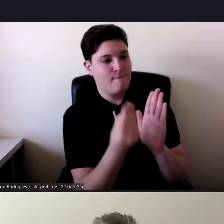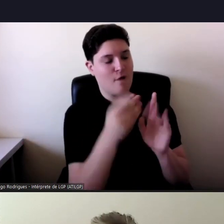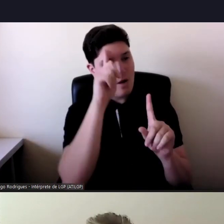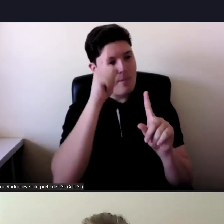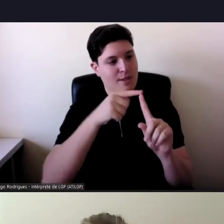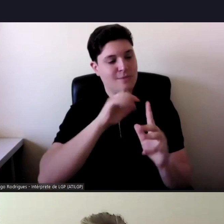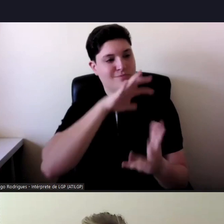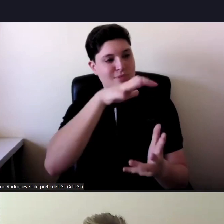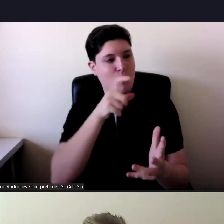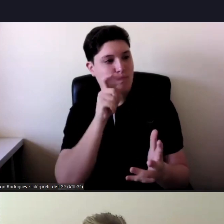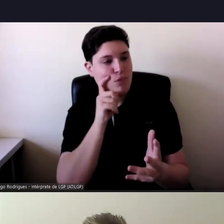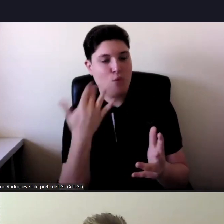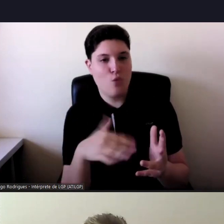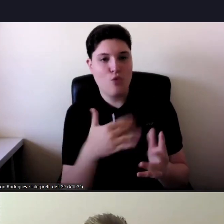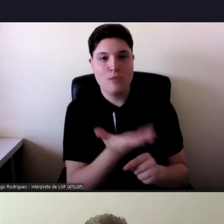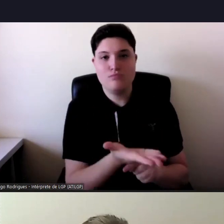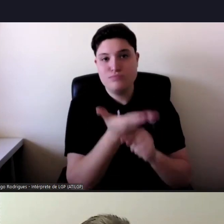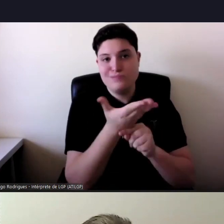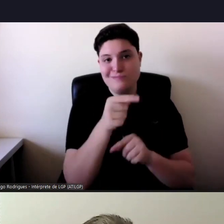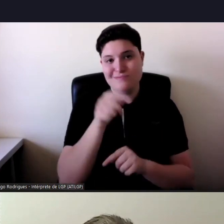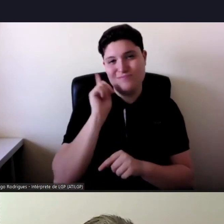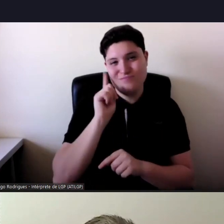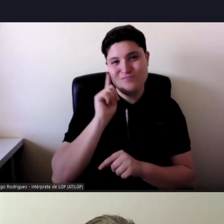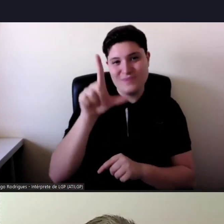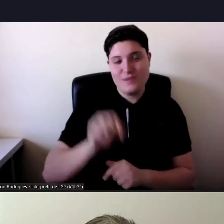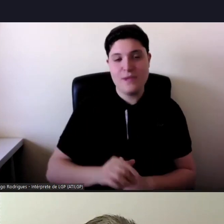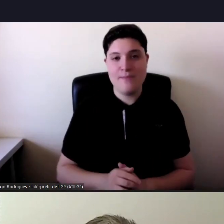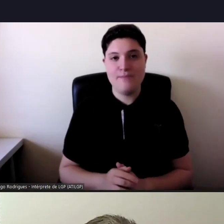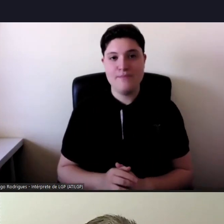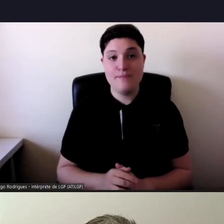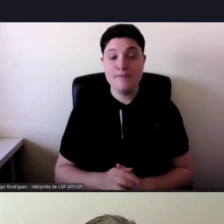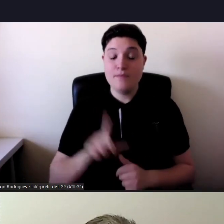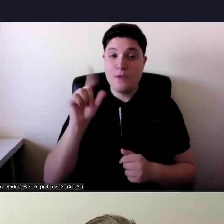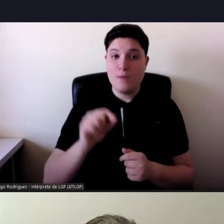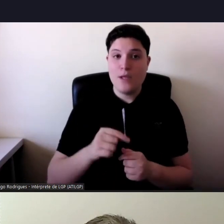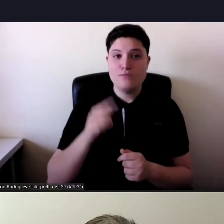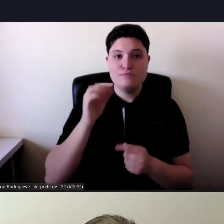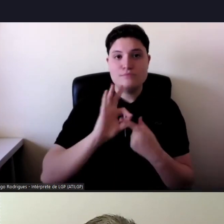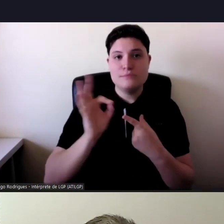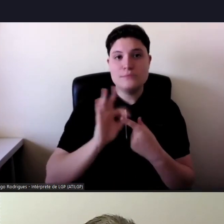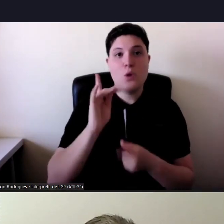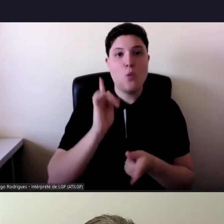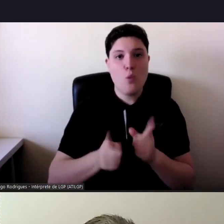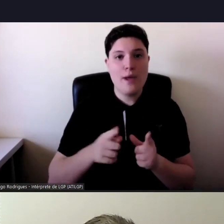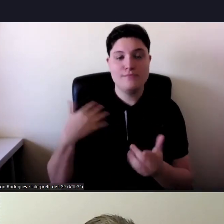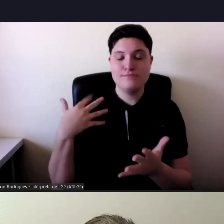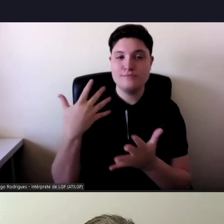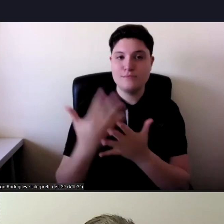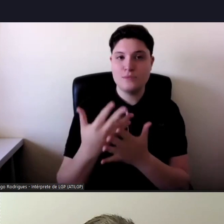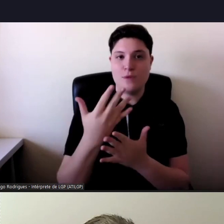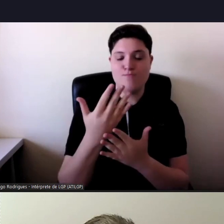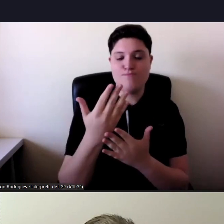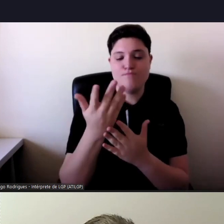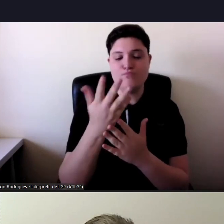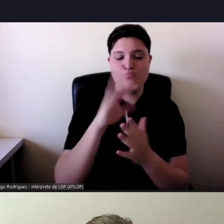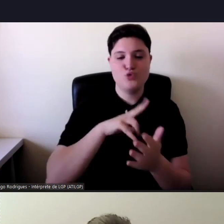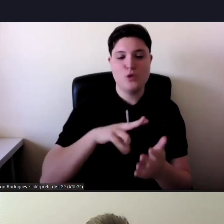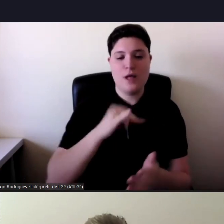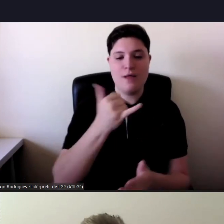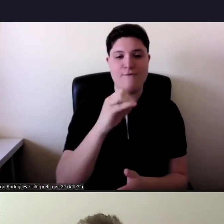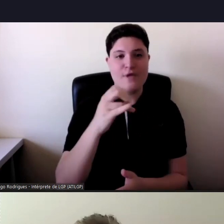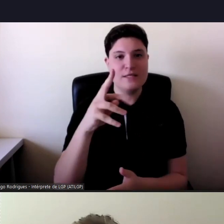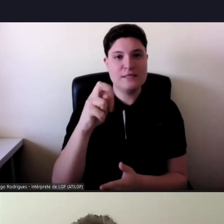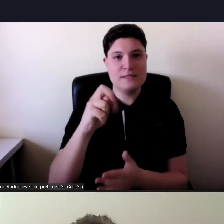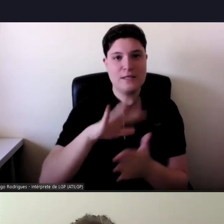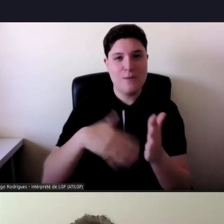ESG. Para além disso, temos ainda também a sinalizar a nossa intervenção no âmbito do Portugal 2030, no que concerne à